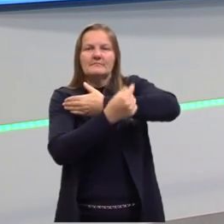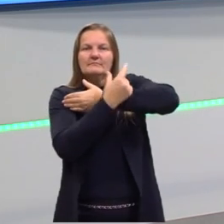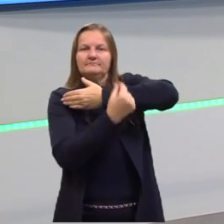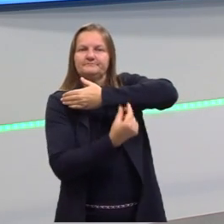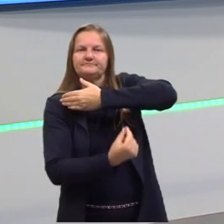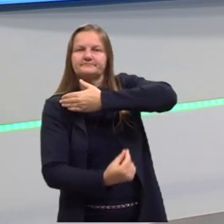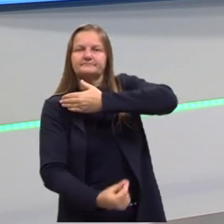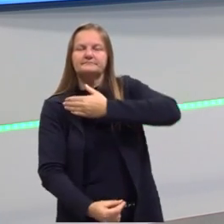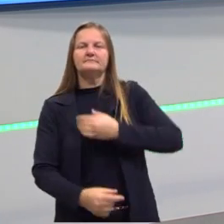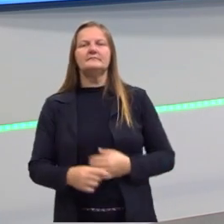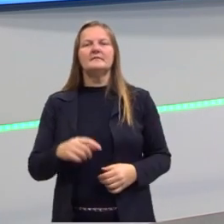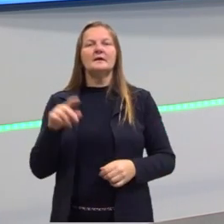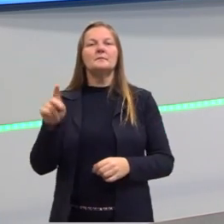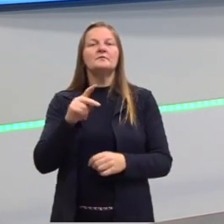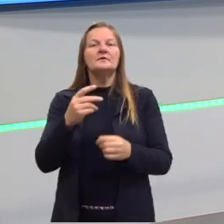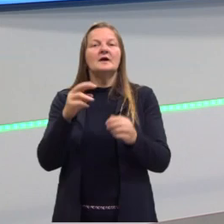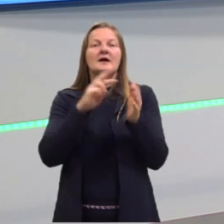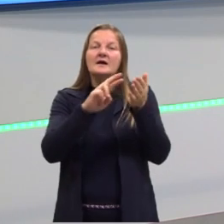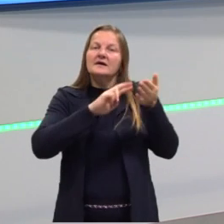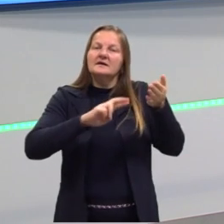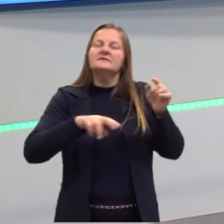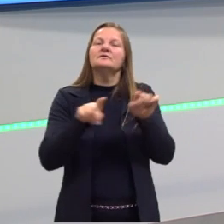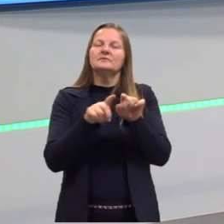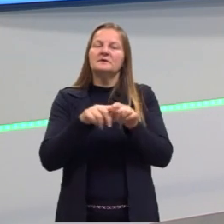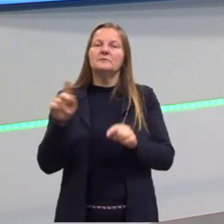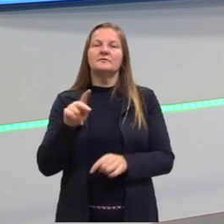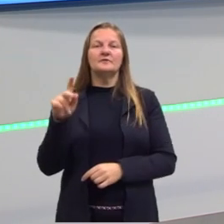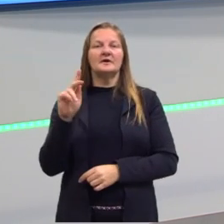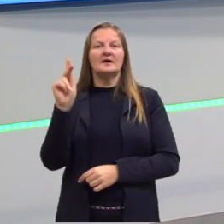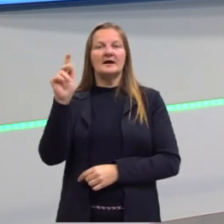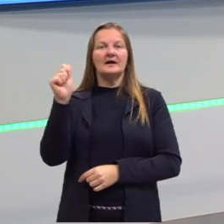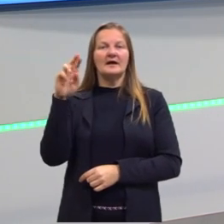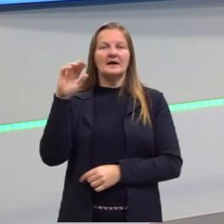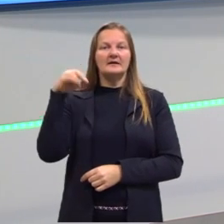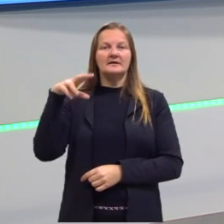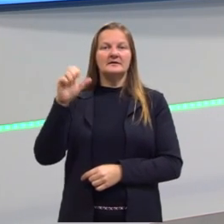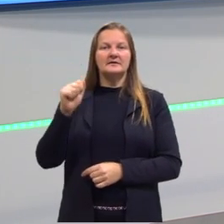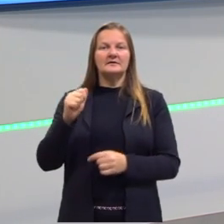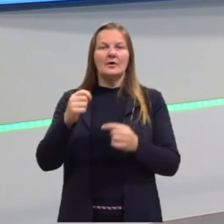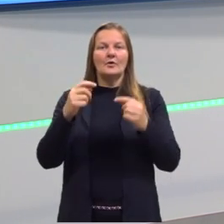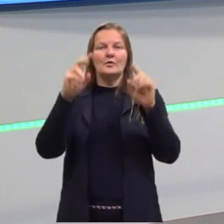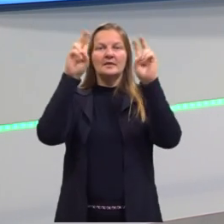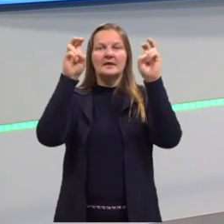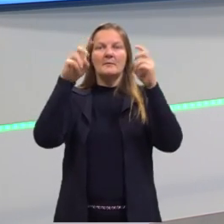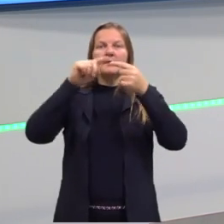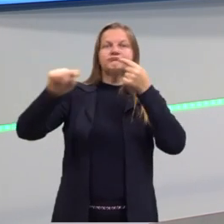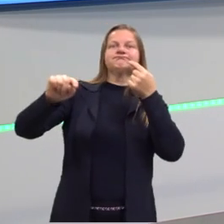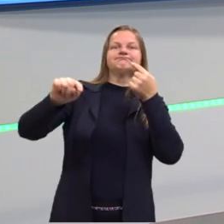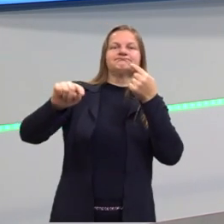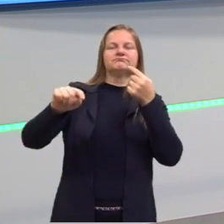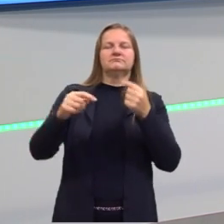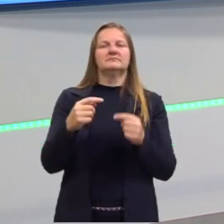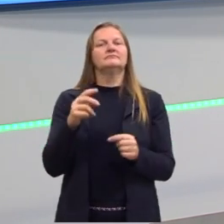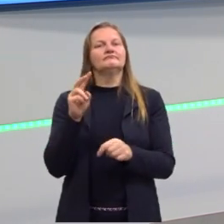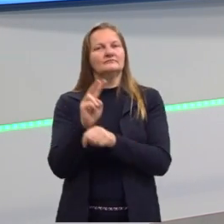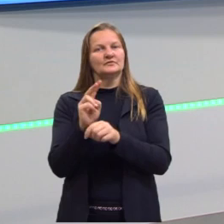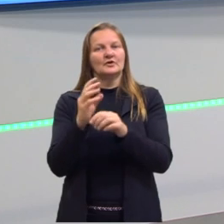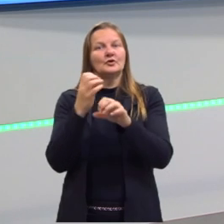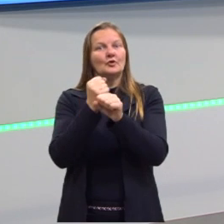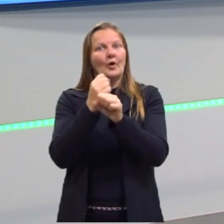do ENEM a professora Karine deve ter conversado com vocês sobre a questão de fuga do tema na que fugir ao tema